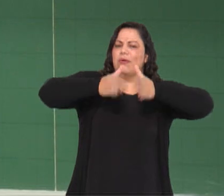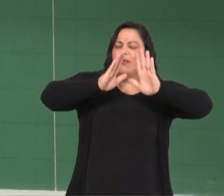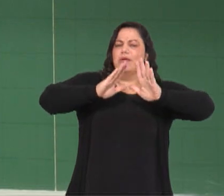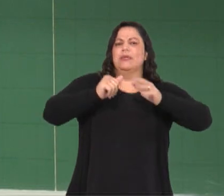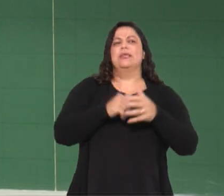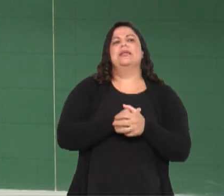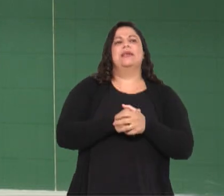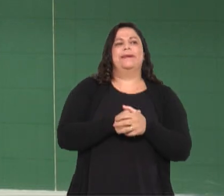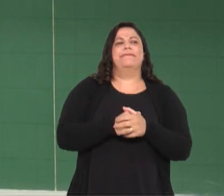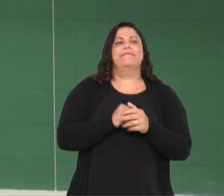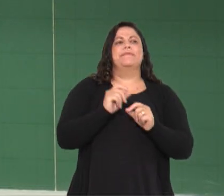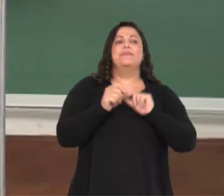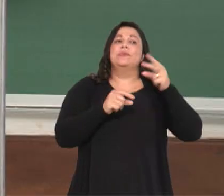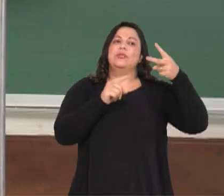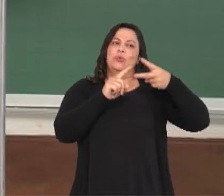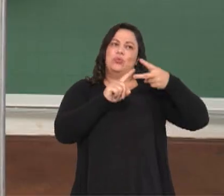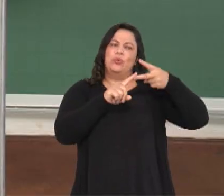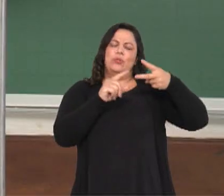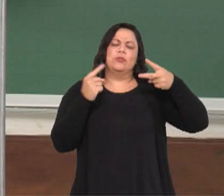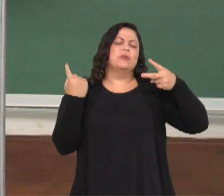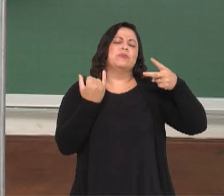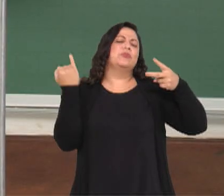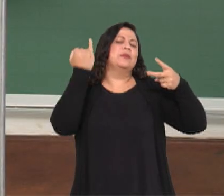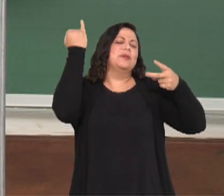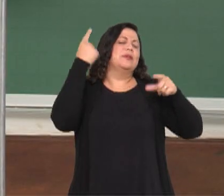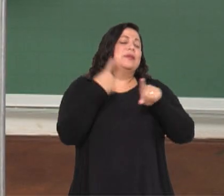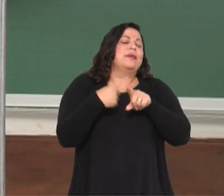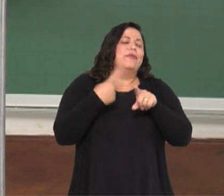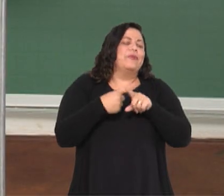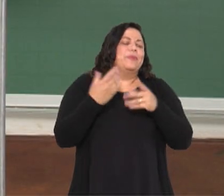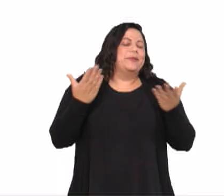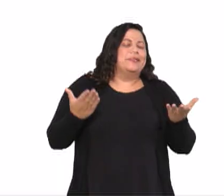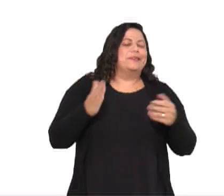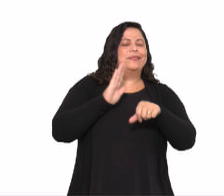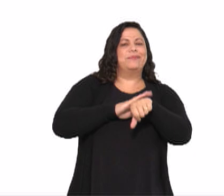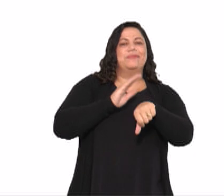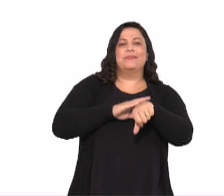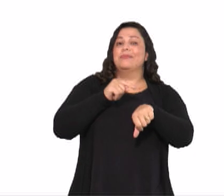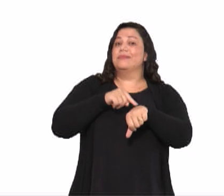Ferro Paranaguá-Curitiba? Então, você tem um tempo agora para responder.